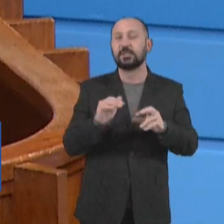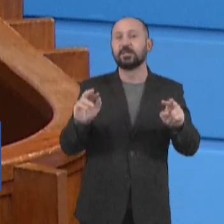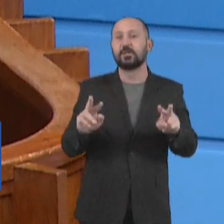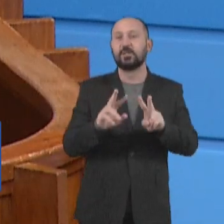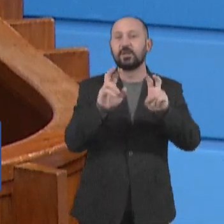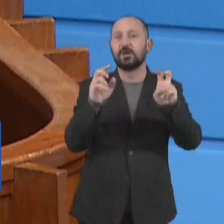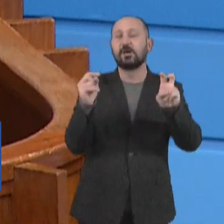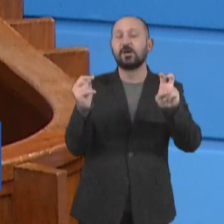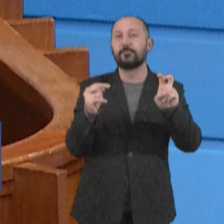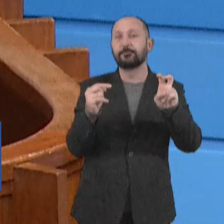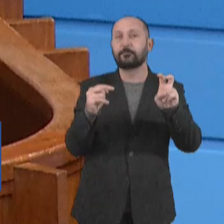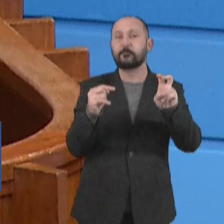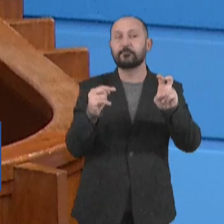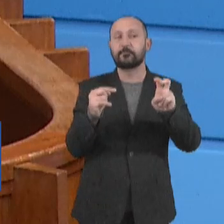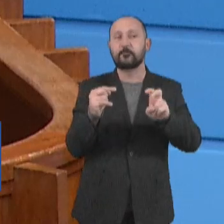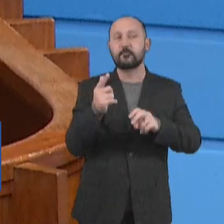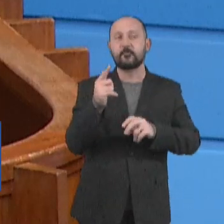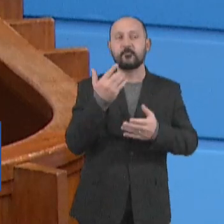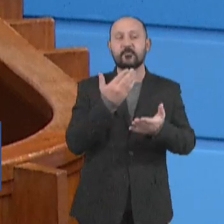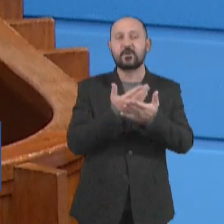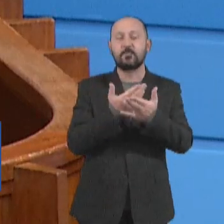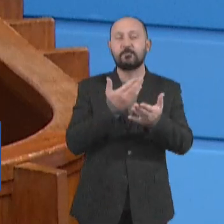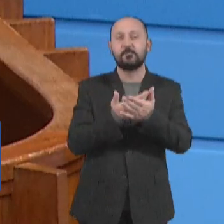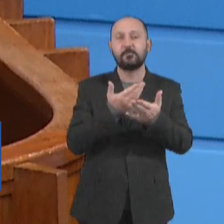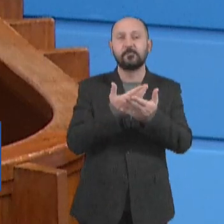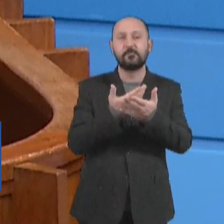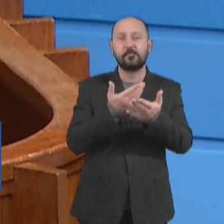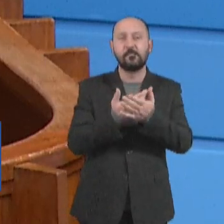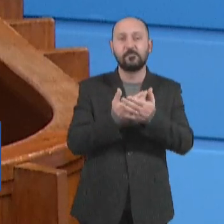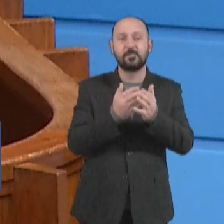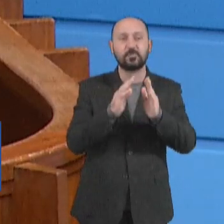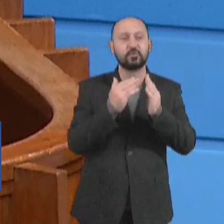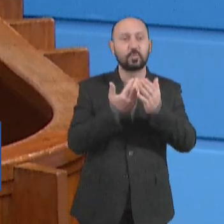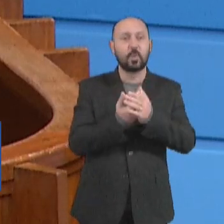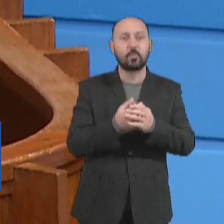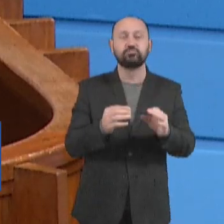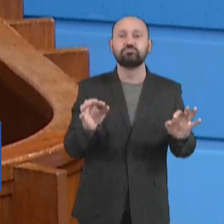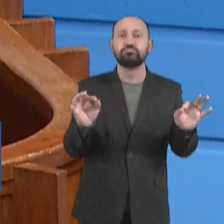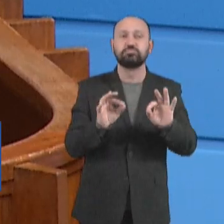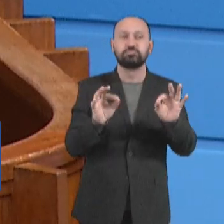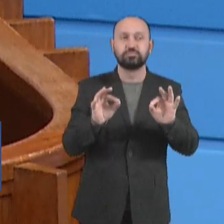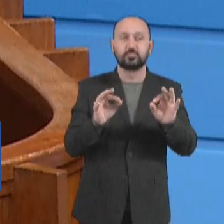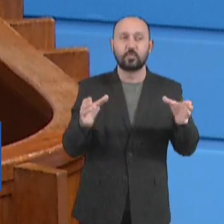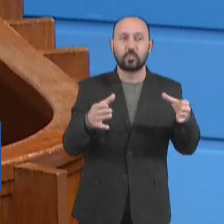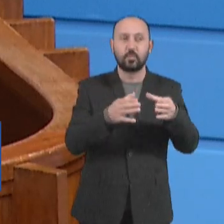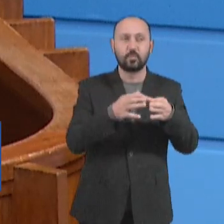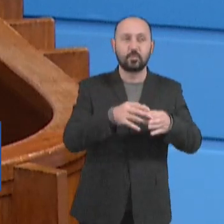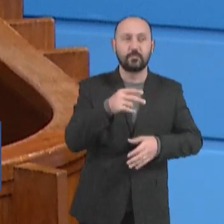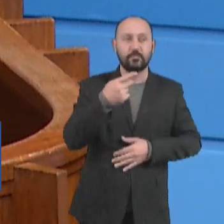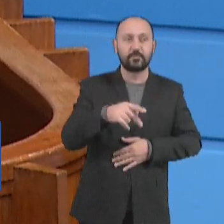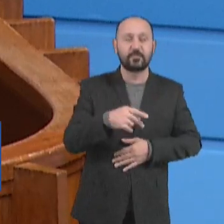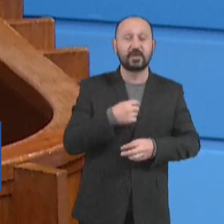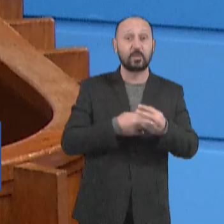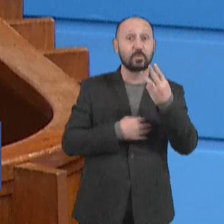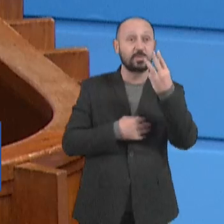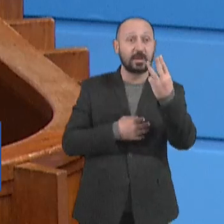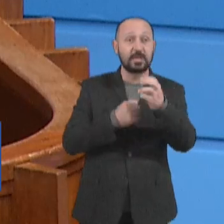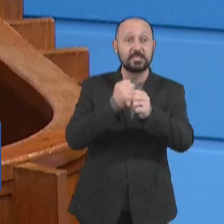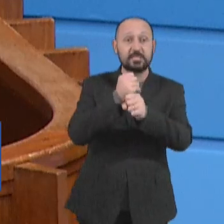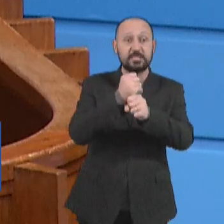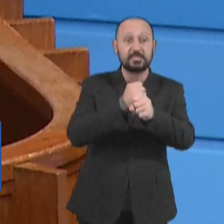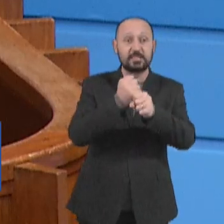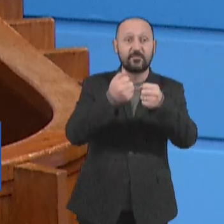tema que não é estudado em praticamente escola nenhuma. As tropas paraguaias ficaram aqui 3